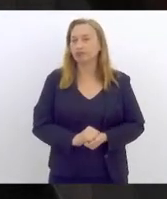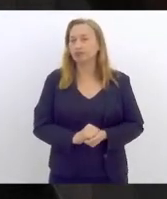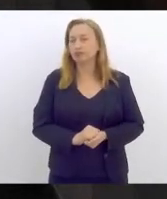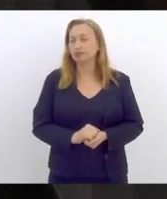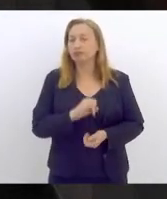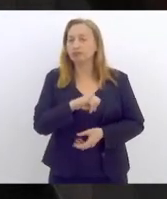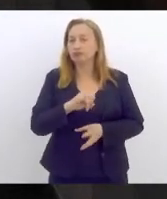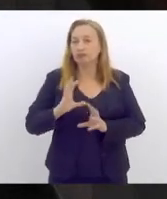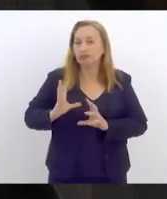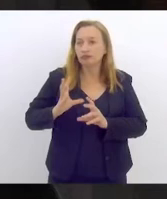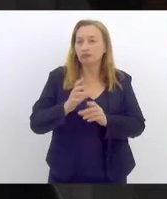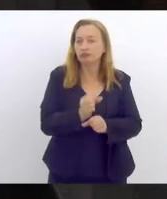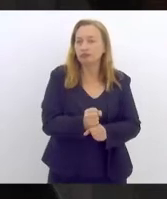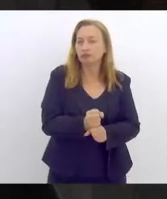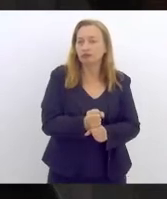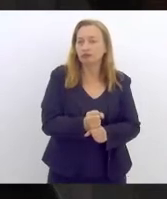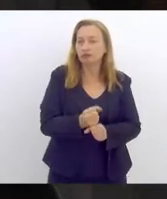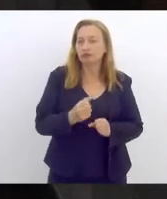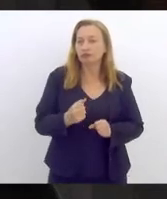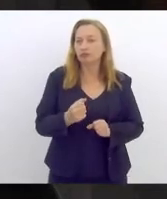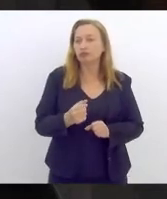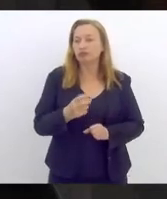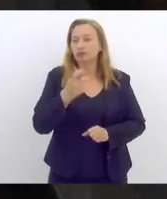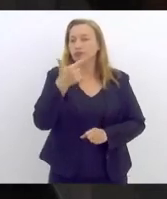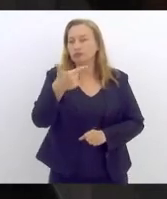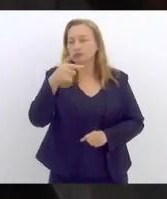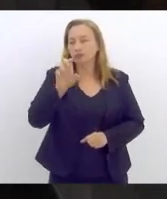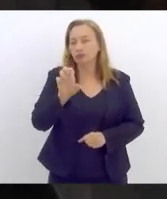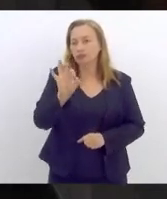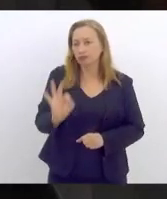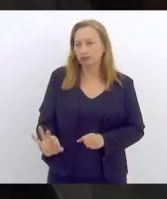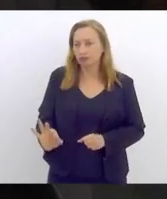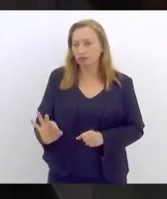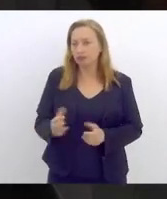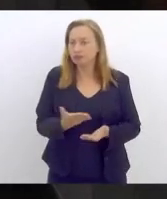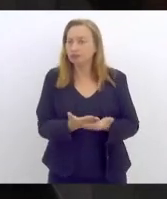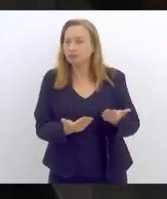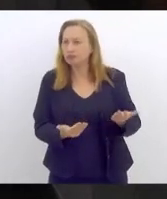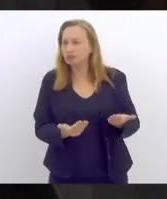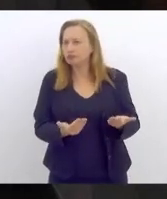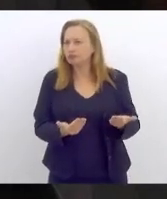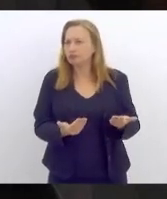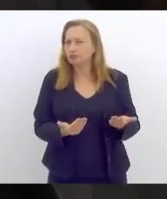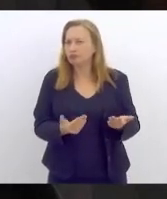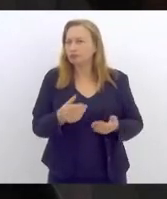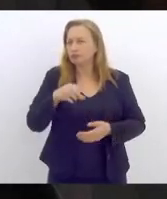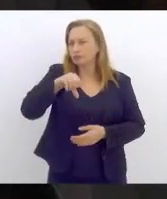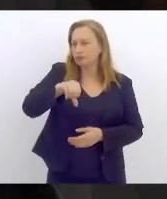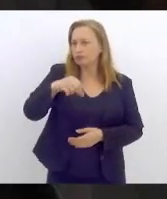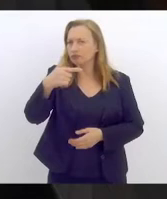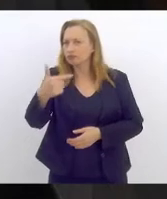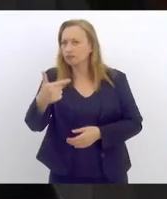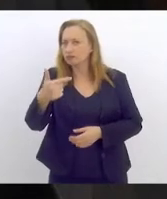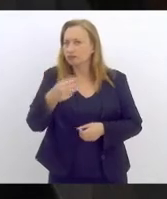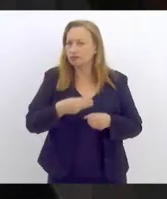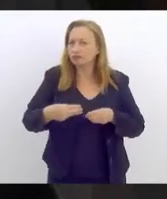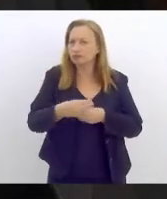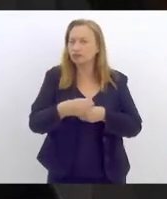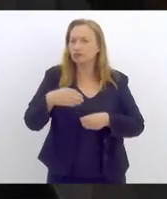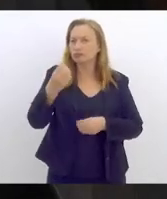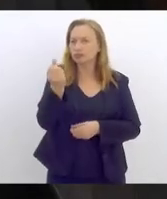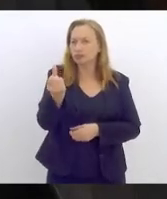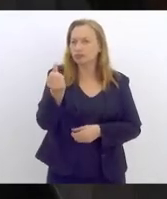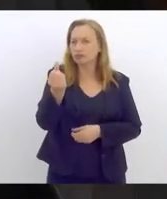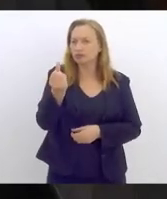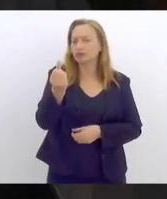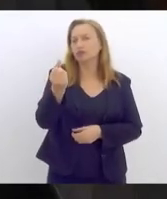você somar os 25% de perda dos 92 municípios da 6